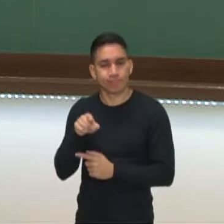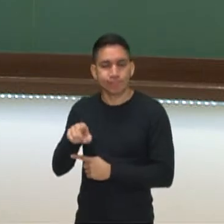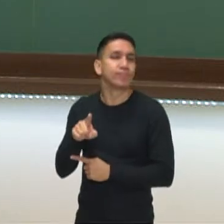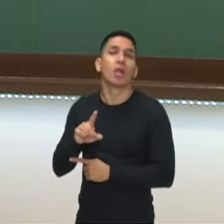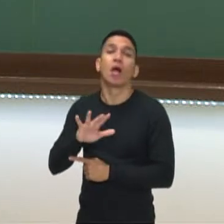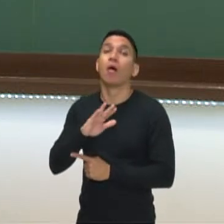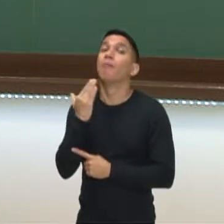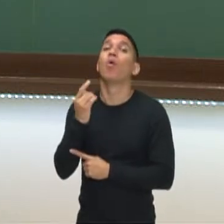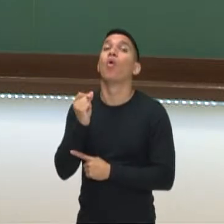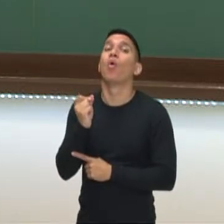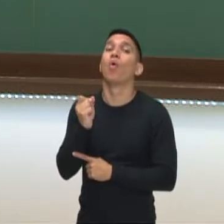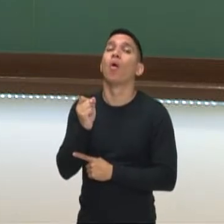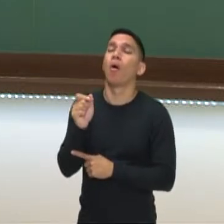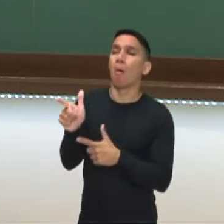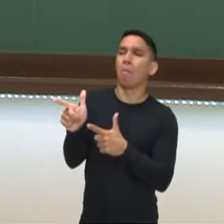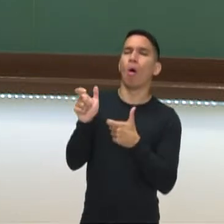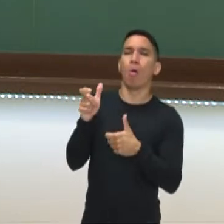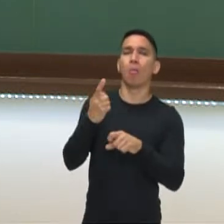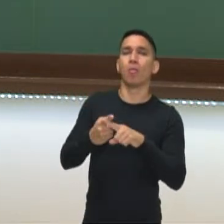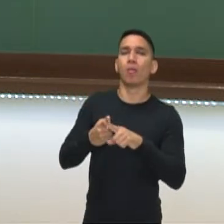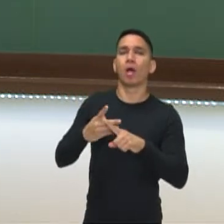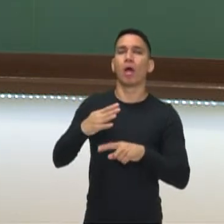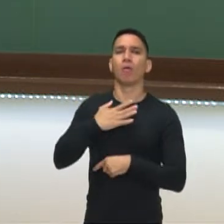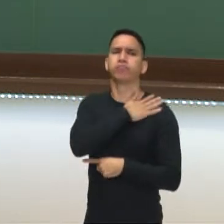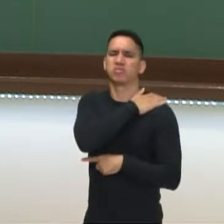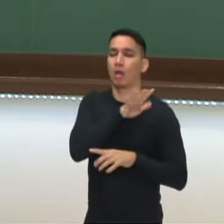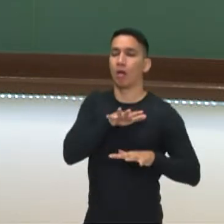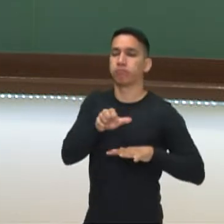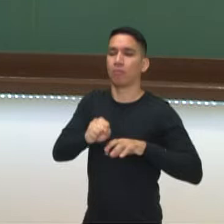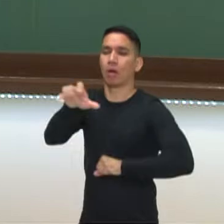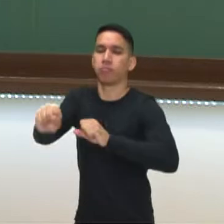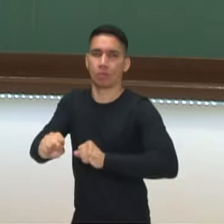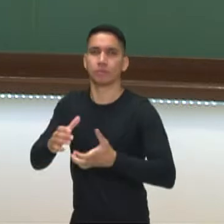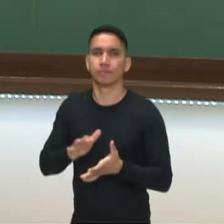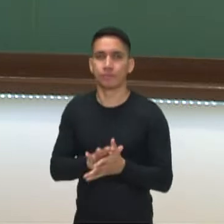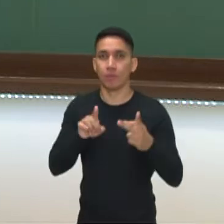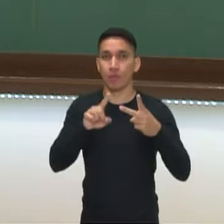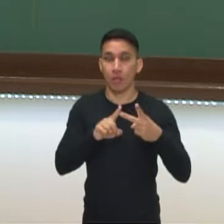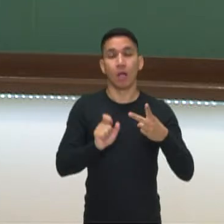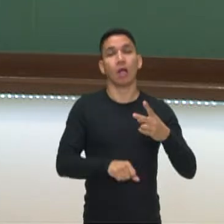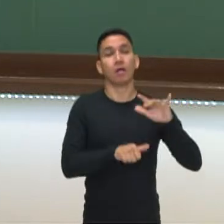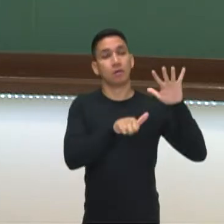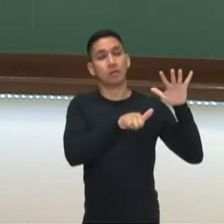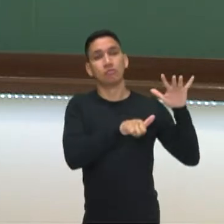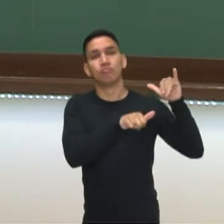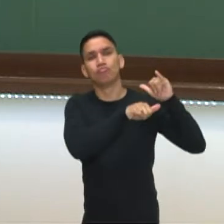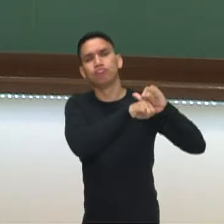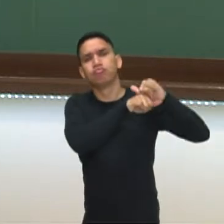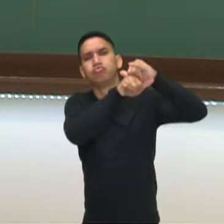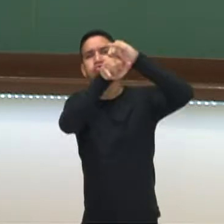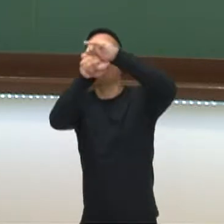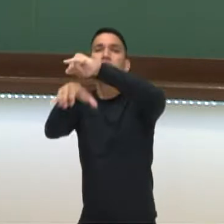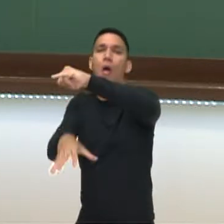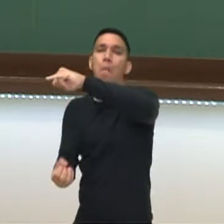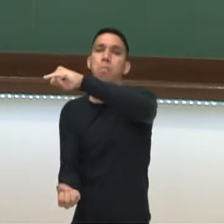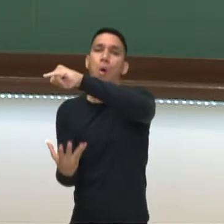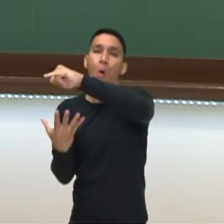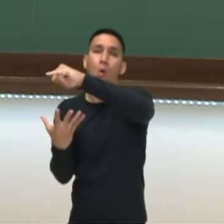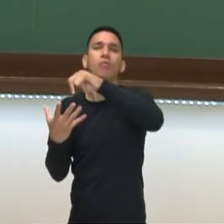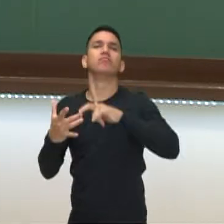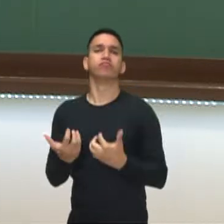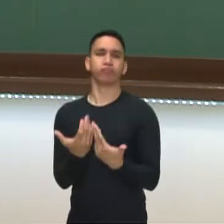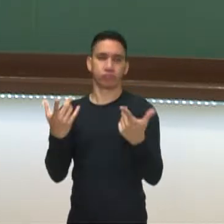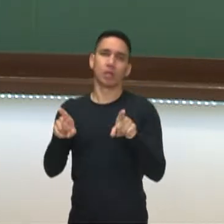em fuzilamentos de tropas de ocupação, bombardeios aéreos ou por ataques de